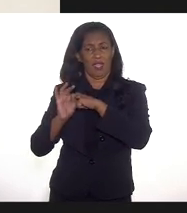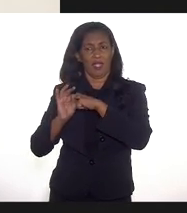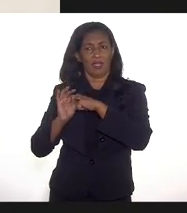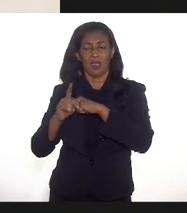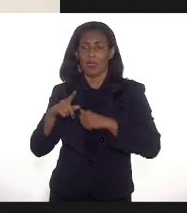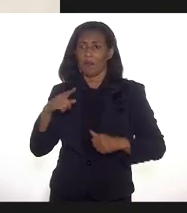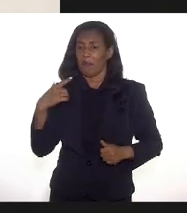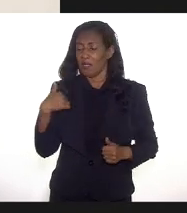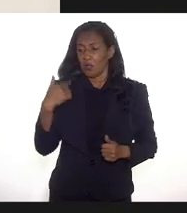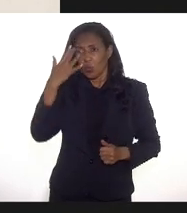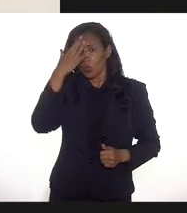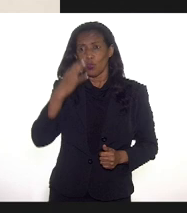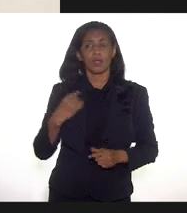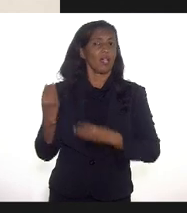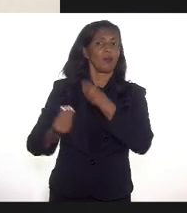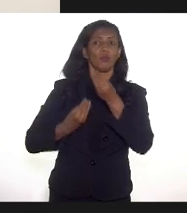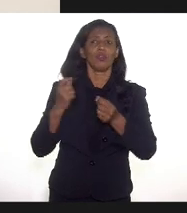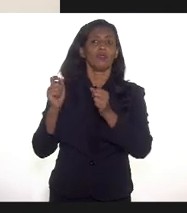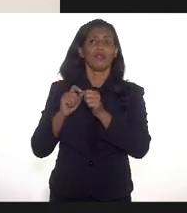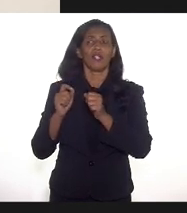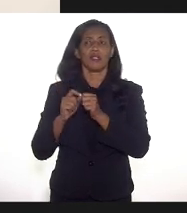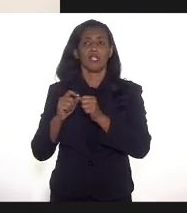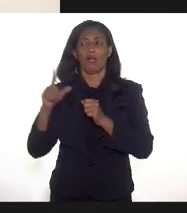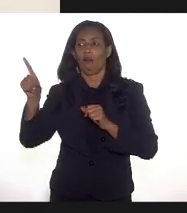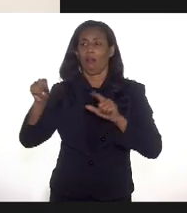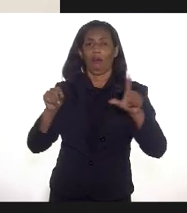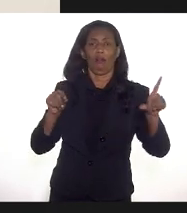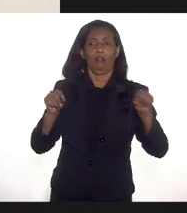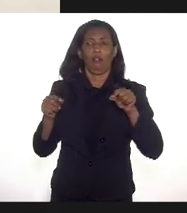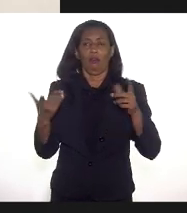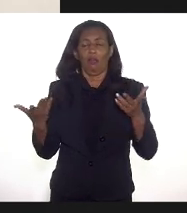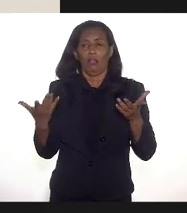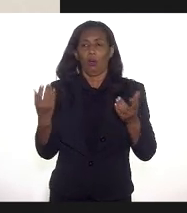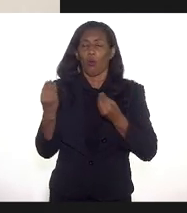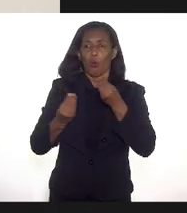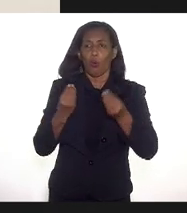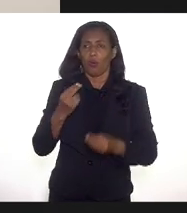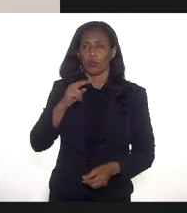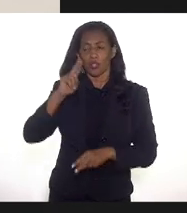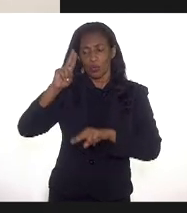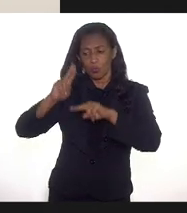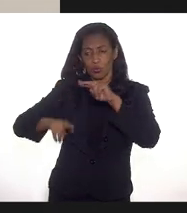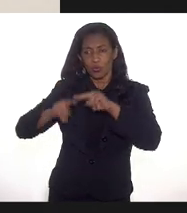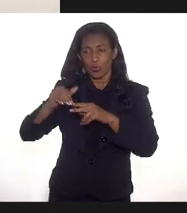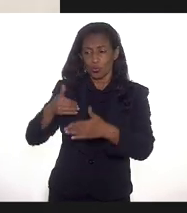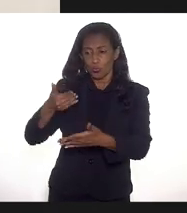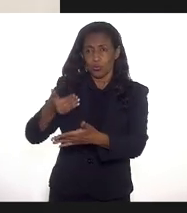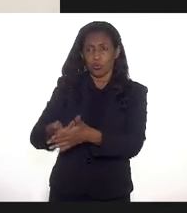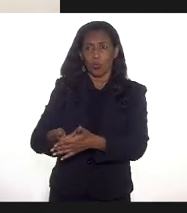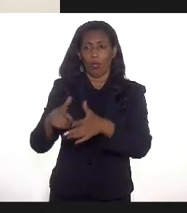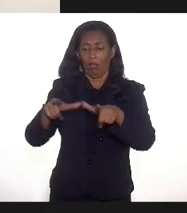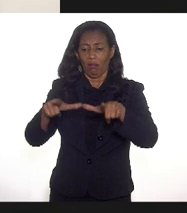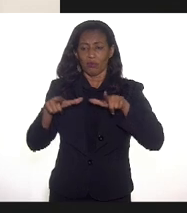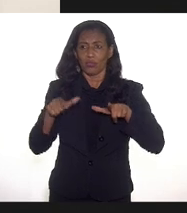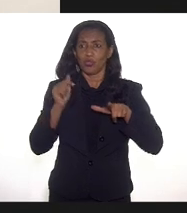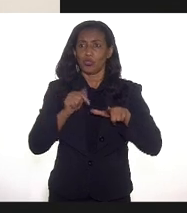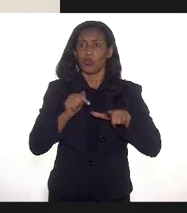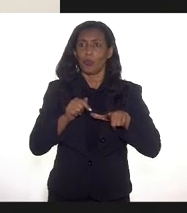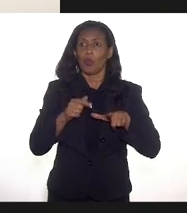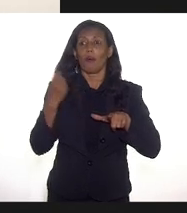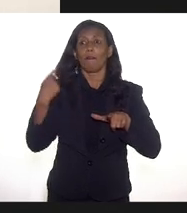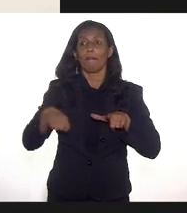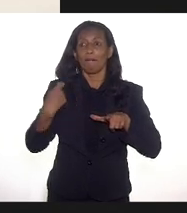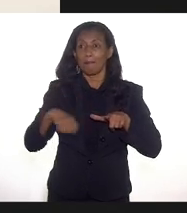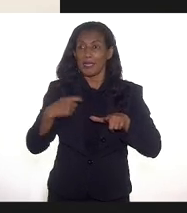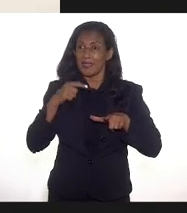a gente não sabe o que fazer, a gente precisa de alternativas, porque estamos indo aí para junho e os alunos têm a previsão de quando vão receber o diploma, a não ser que passem um